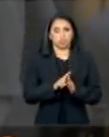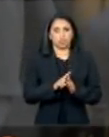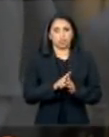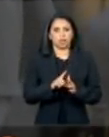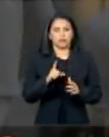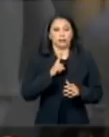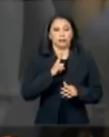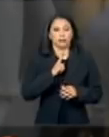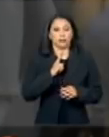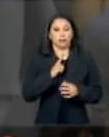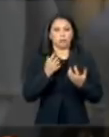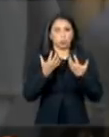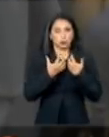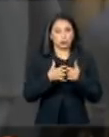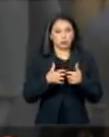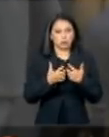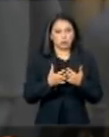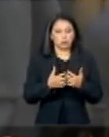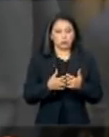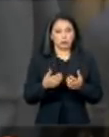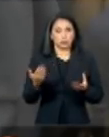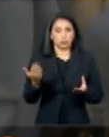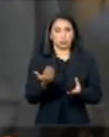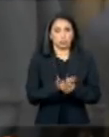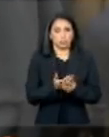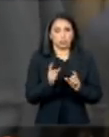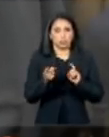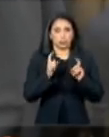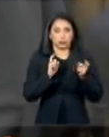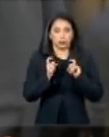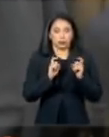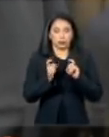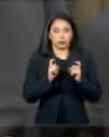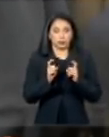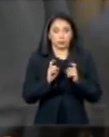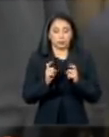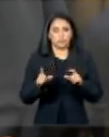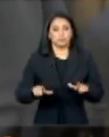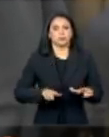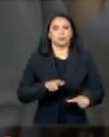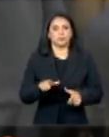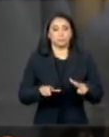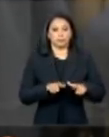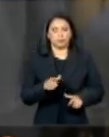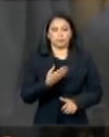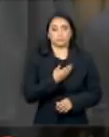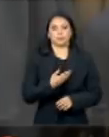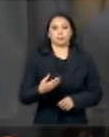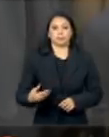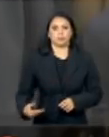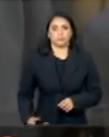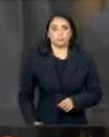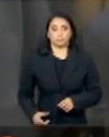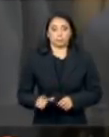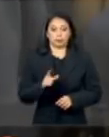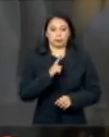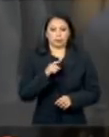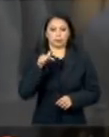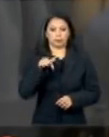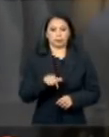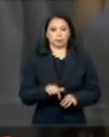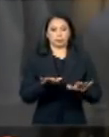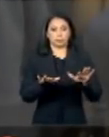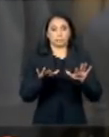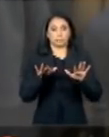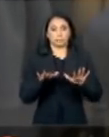um ato complexo o processo administrativo de concessão da aposentadoria do servidor público por esta corte tem sido compreendido como um